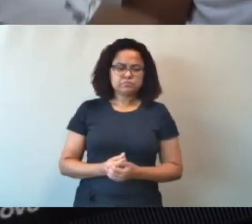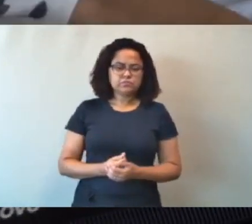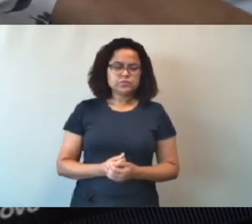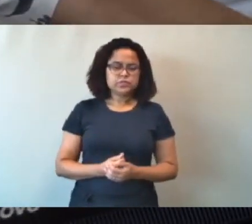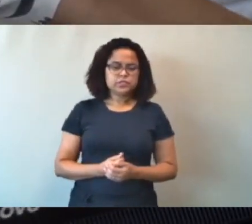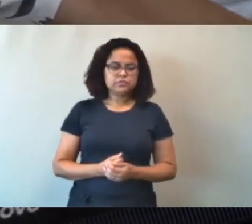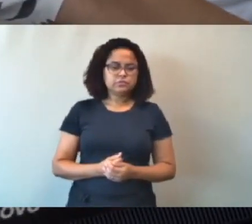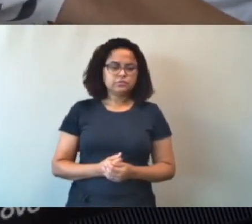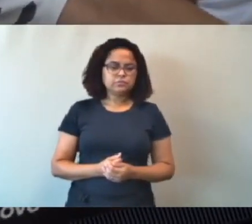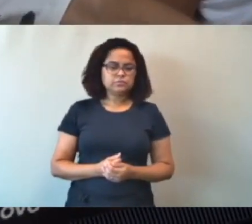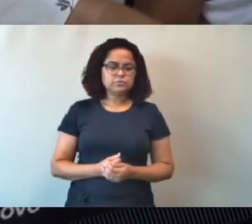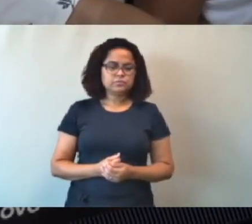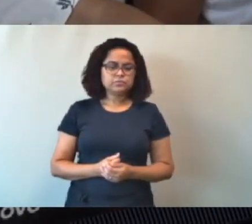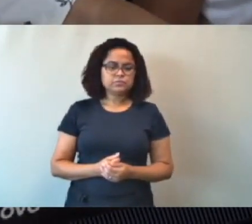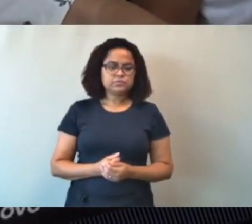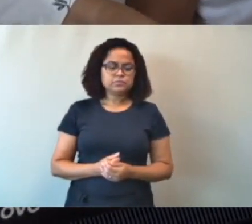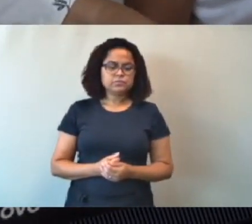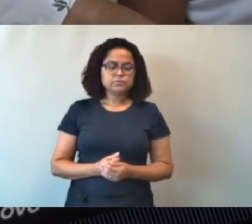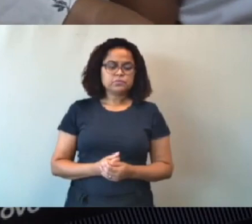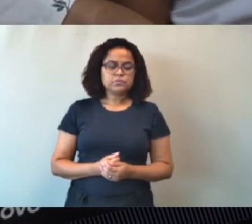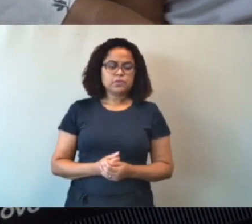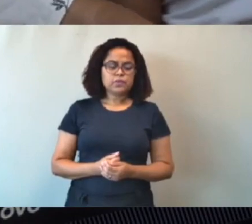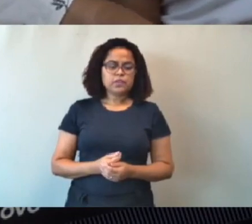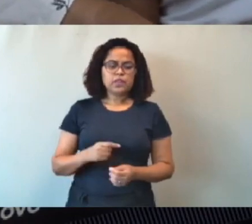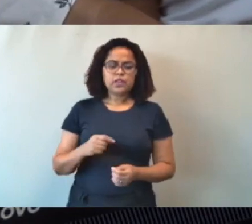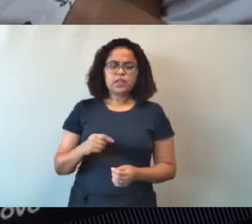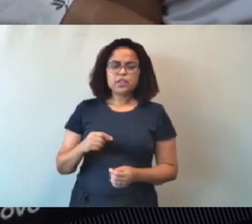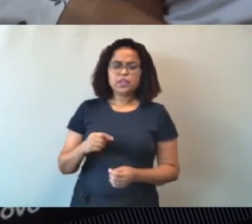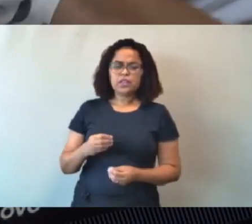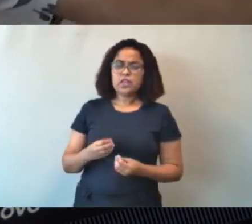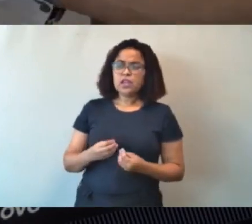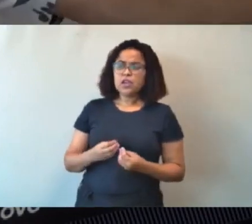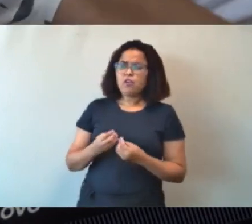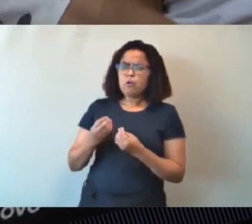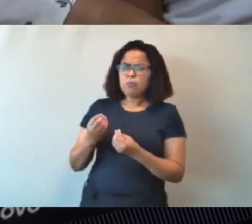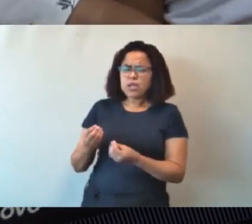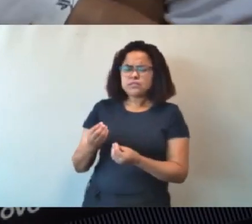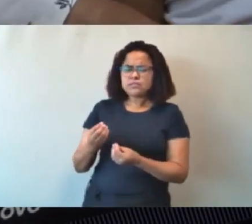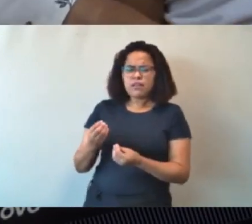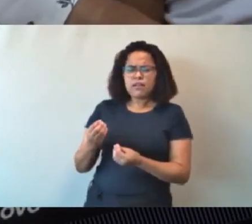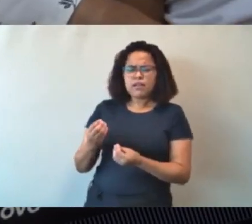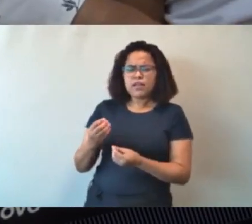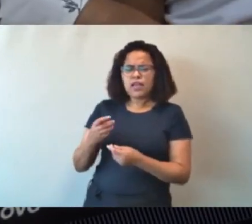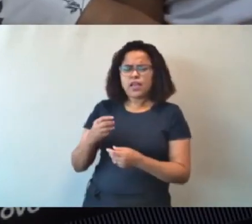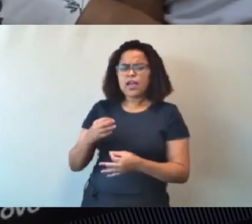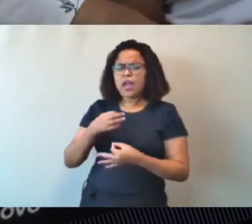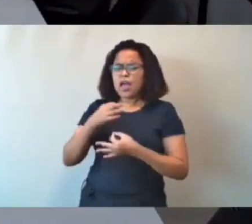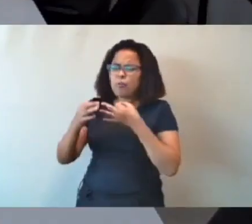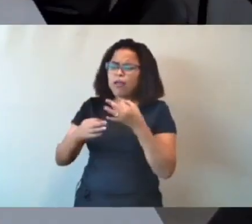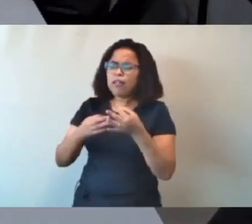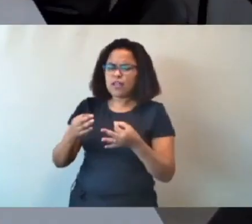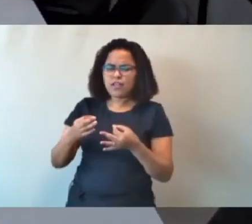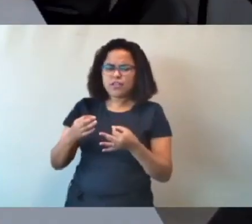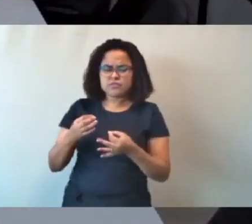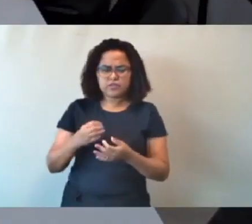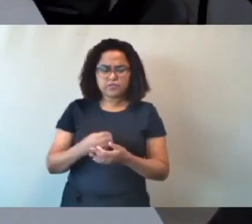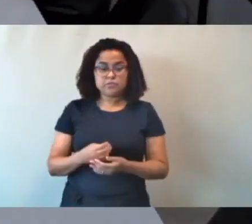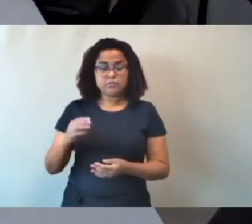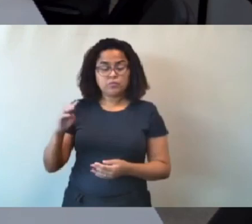aqui, ô bispo, eu vou passar a palavra para a Vossa Excelência. Em cima do que você está falando. Sim, pode ficar à vontade.